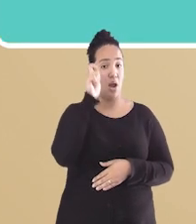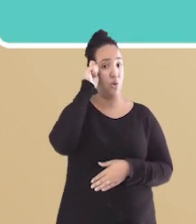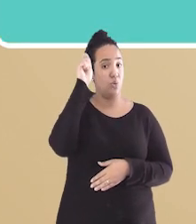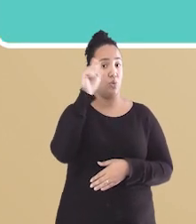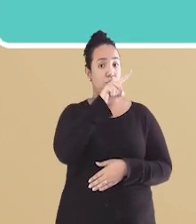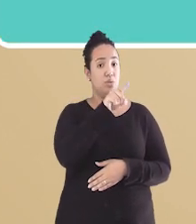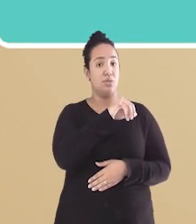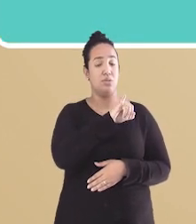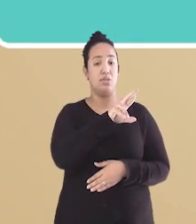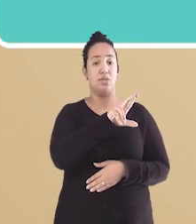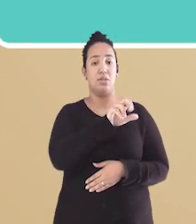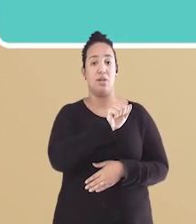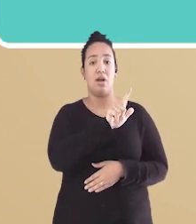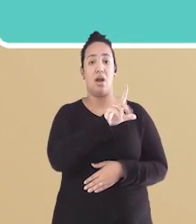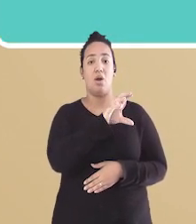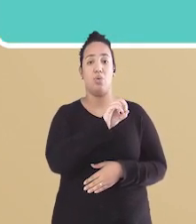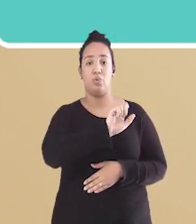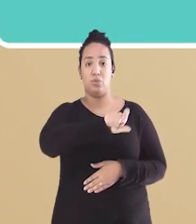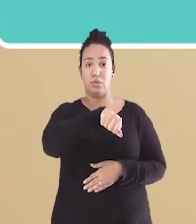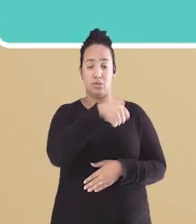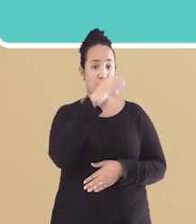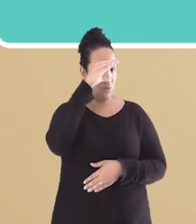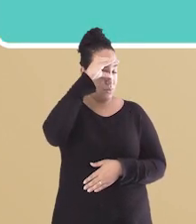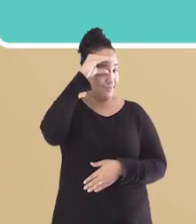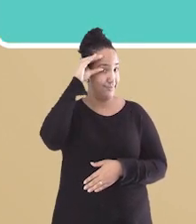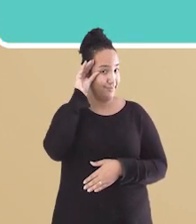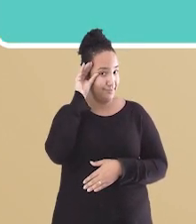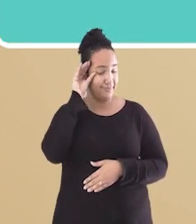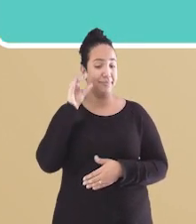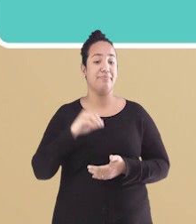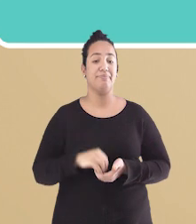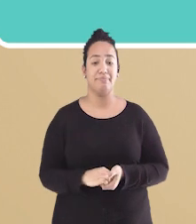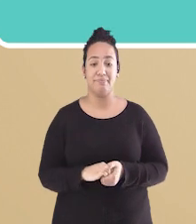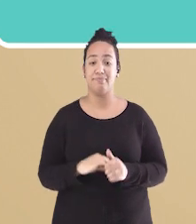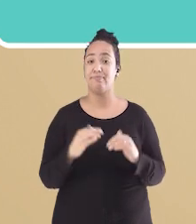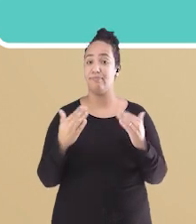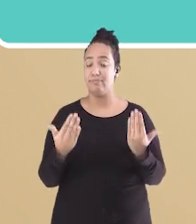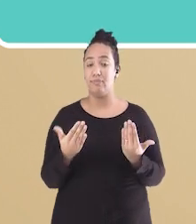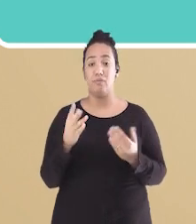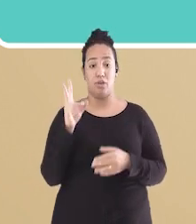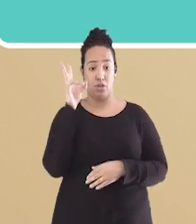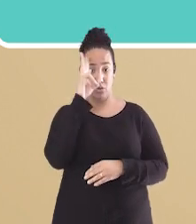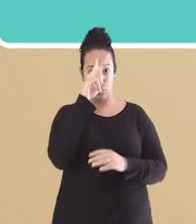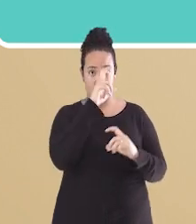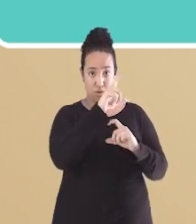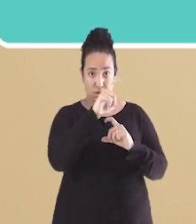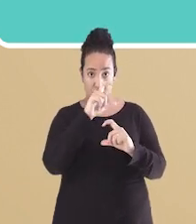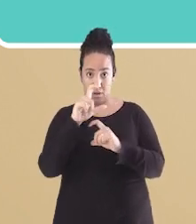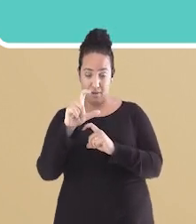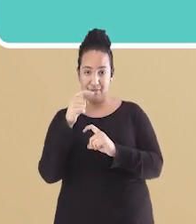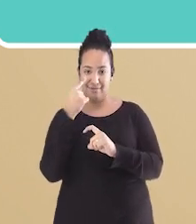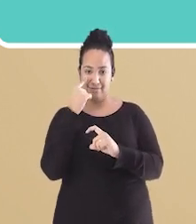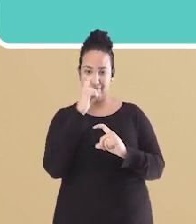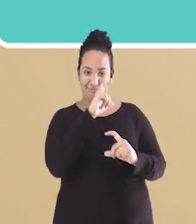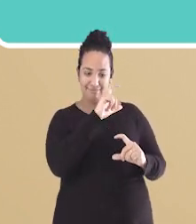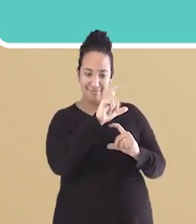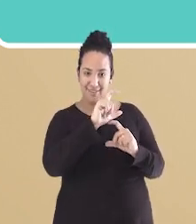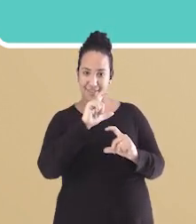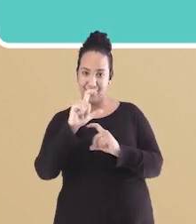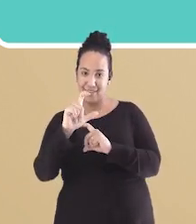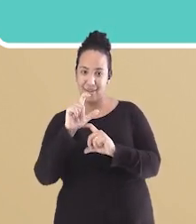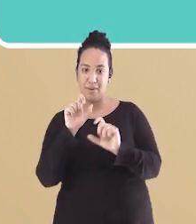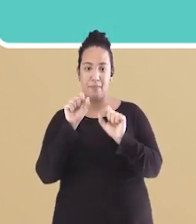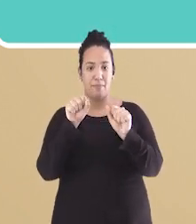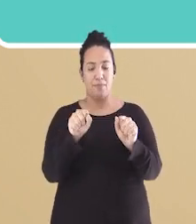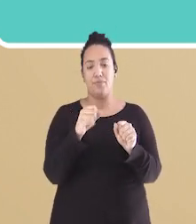As histórias em quadrinhos, como o próprio nome já diz, são escritas em quadrinhos. Elas podem ser